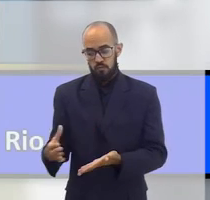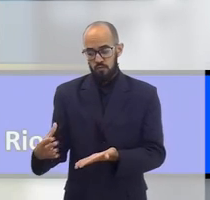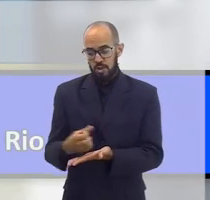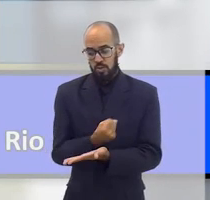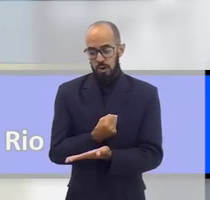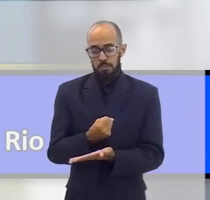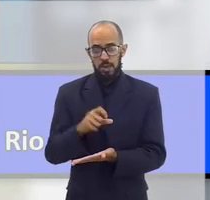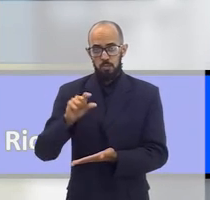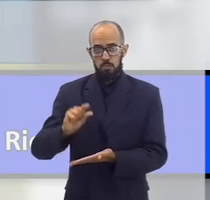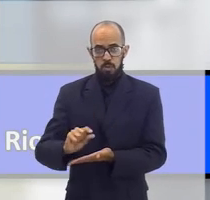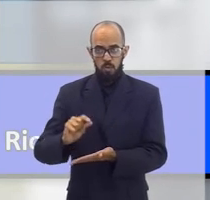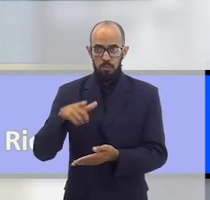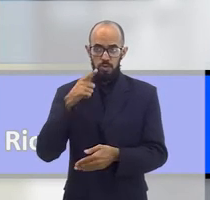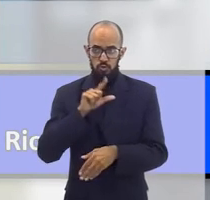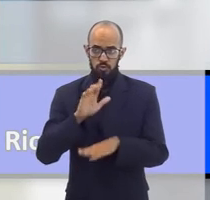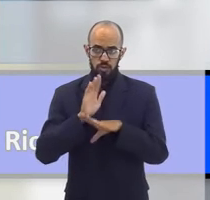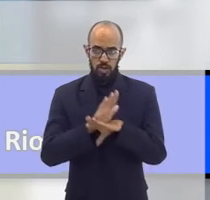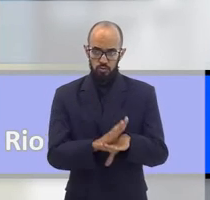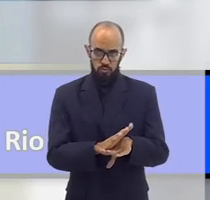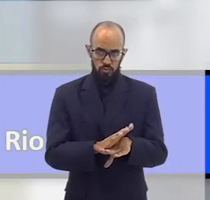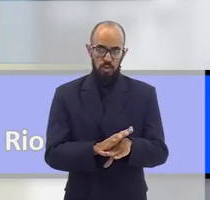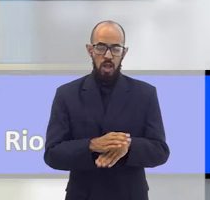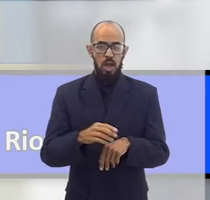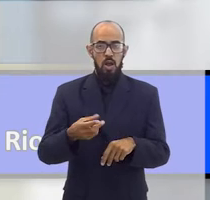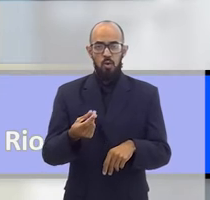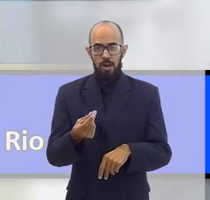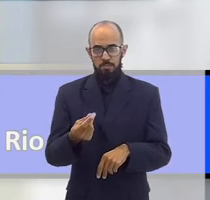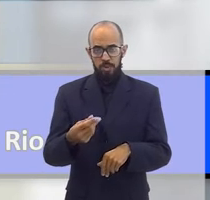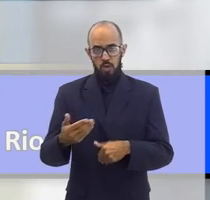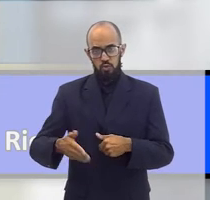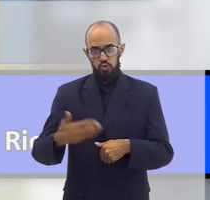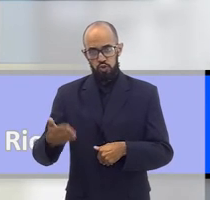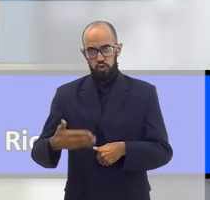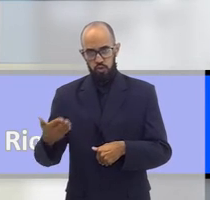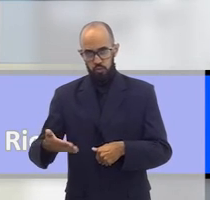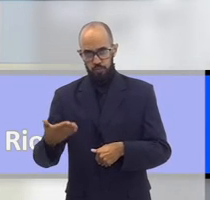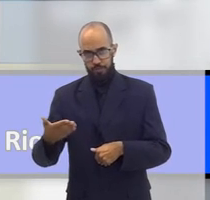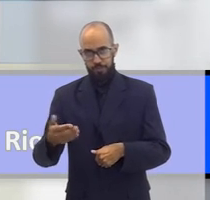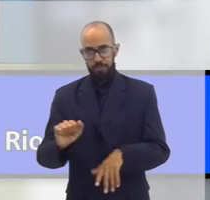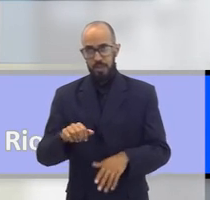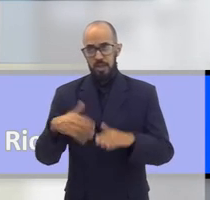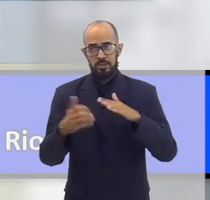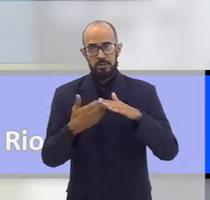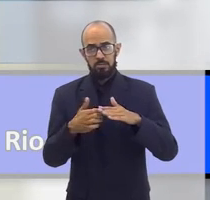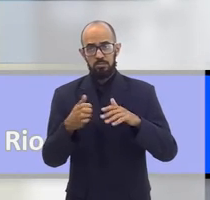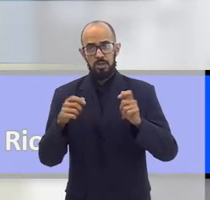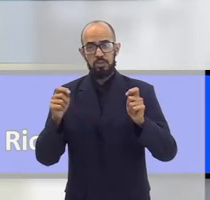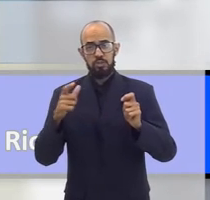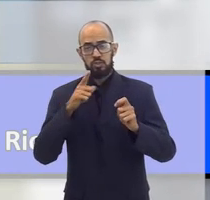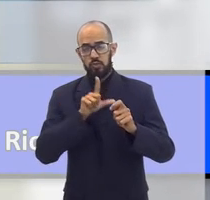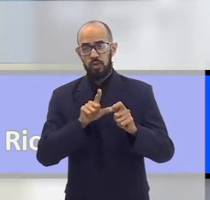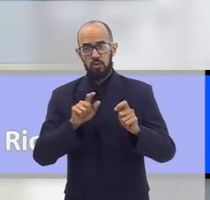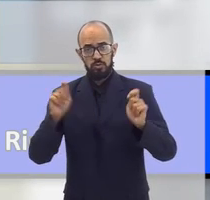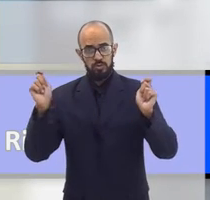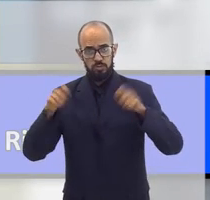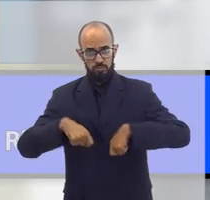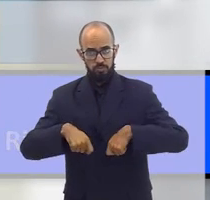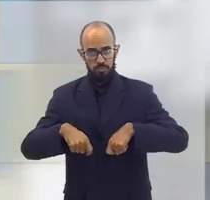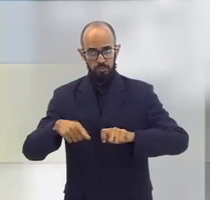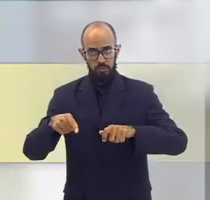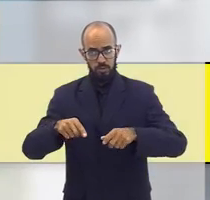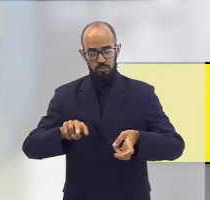baixo faturamento, a gente possa aí ajudar na questão do capital de giro das empresas. Então, essas empresas tiveram a possibilidade de redirecionar